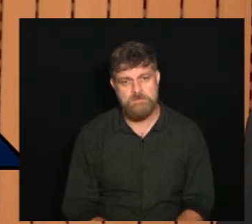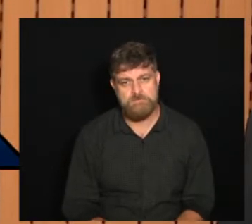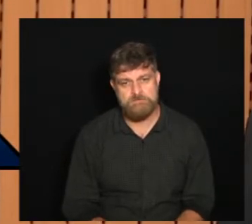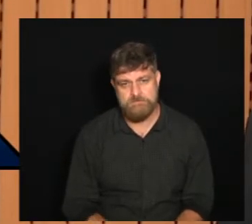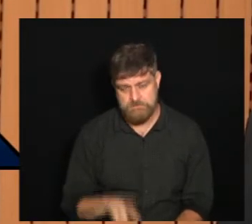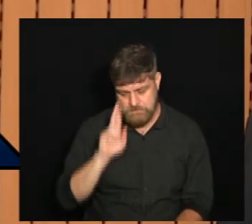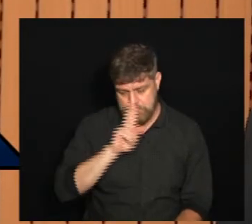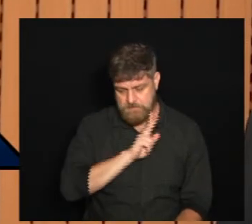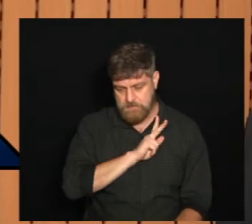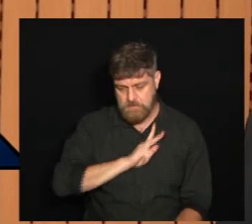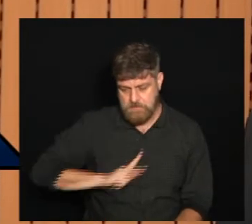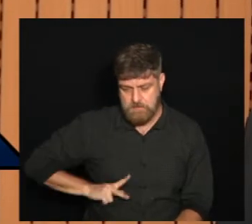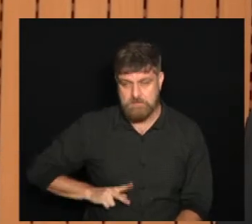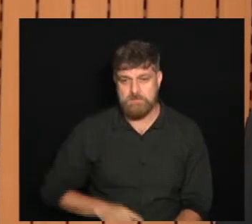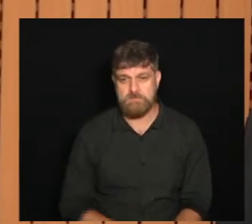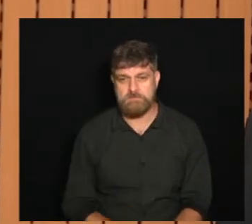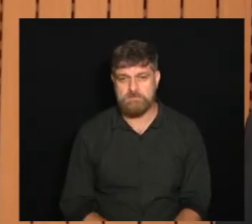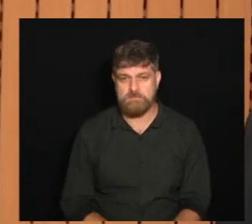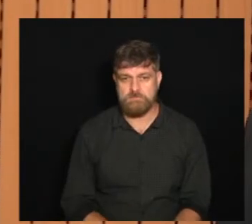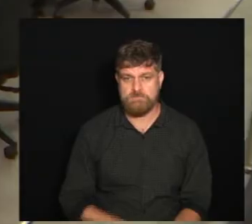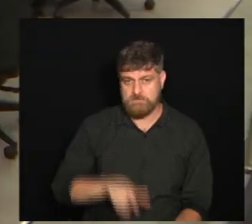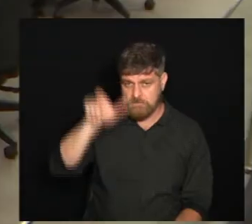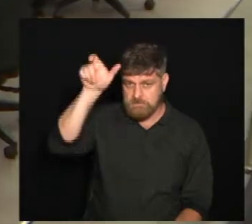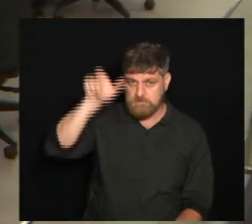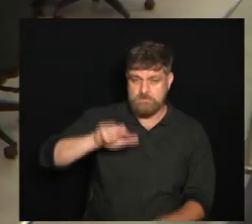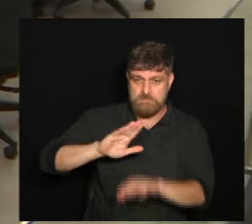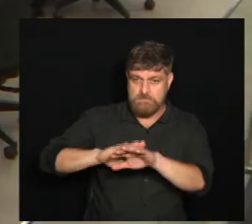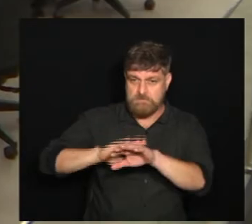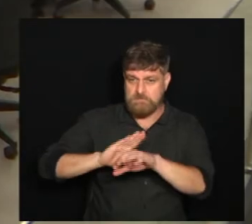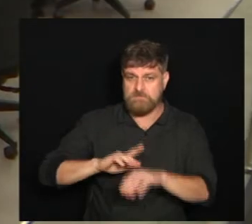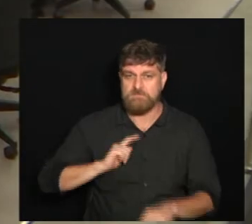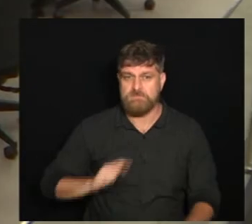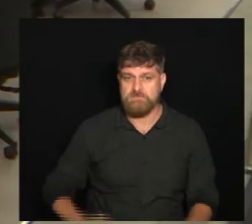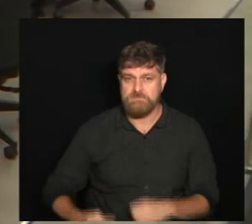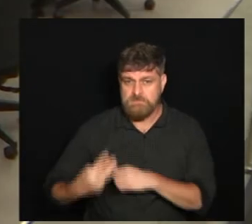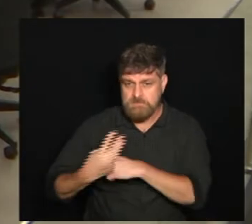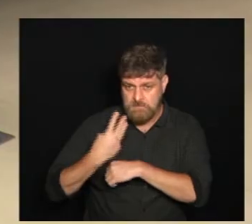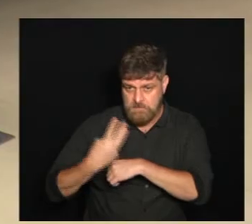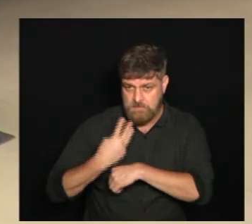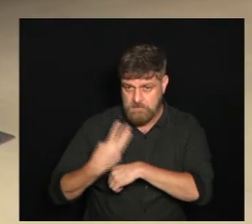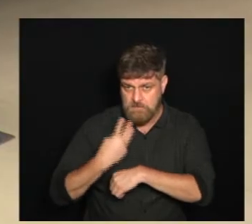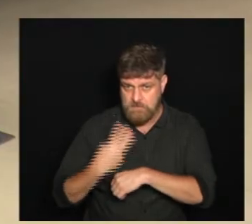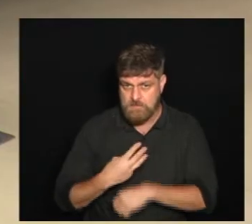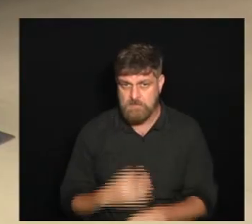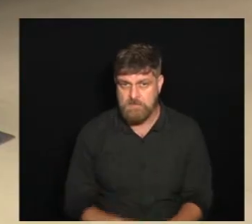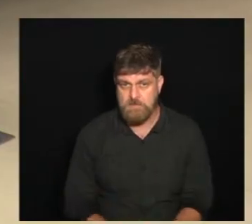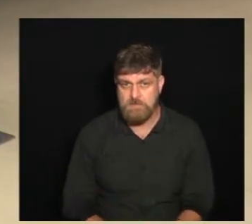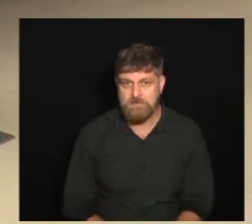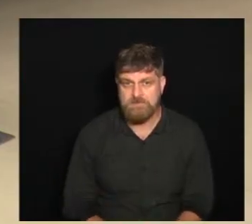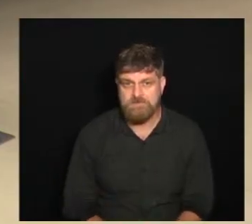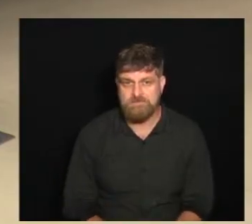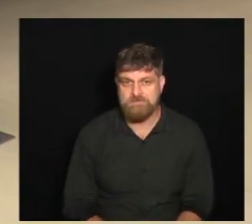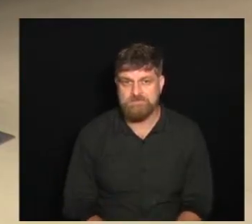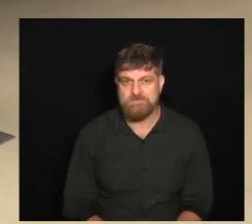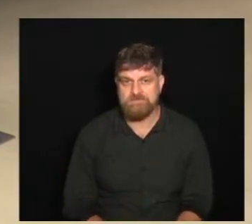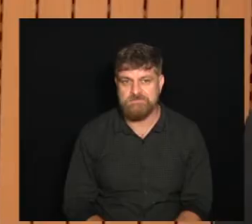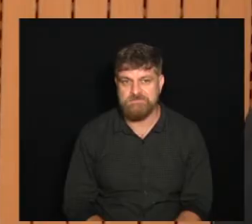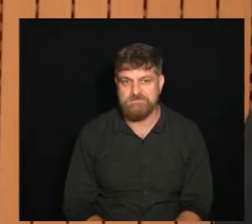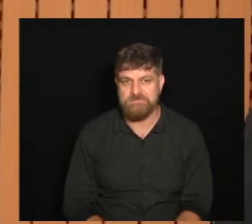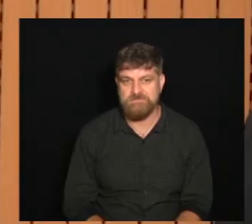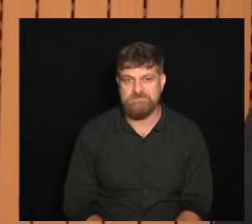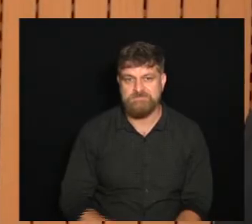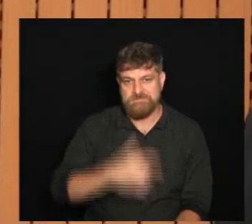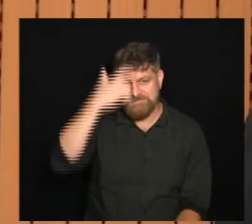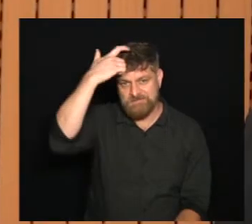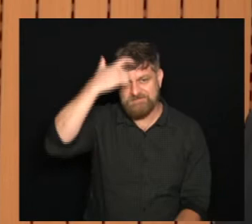Senhor presidente, Vossa Excelência mesmo irá nos comunicar pelo WhatsApp? Olha, eu, com absoluta certeza,